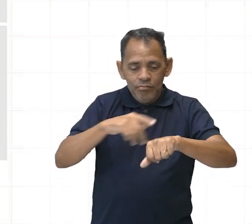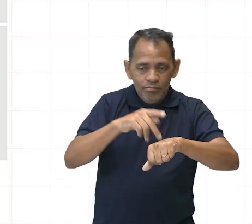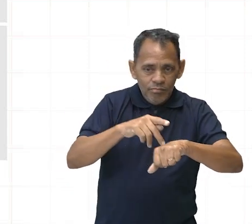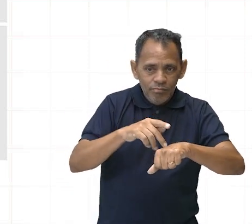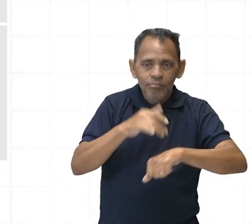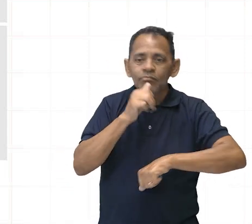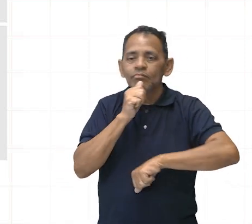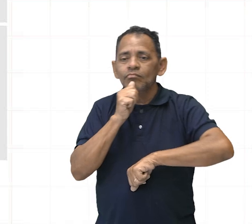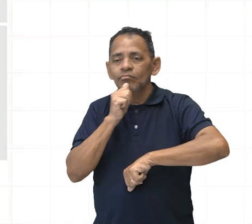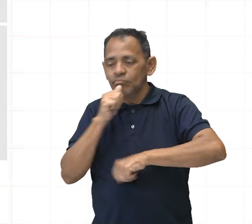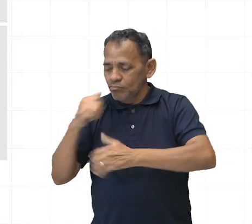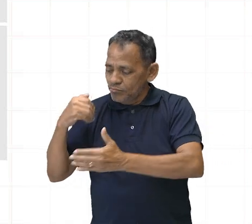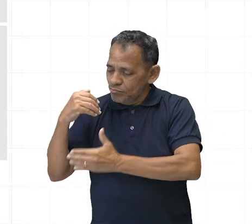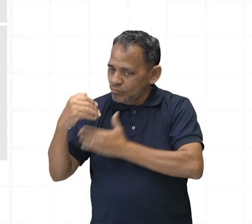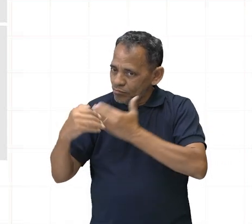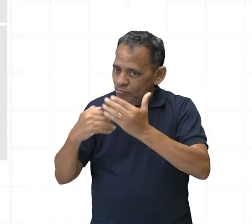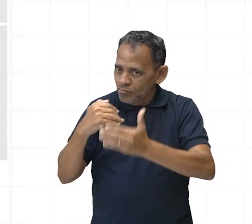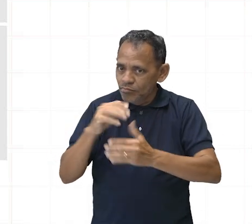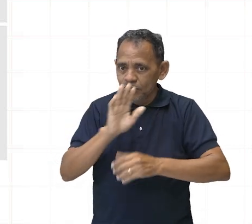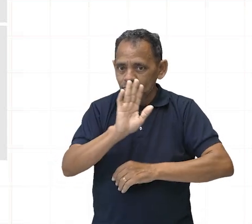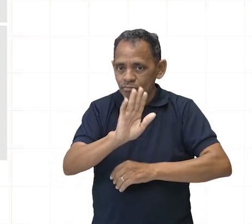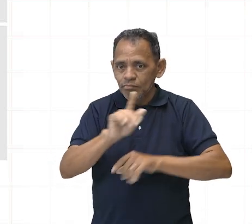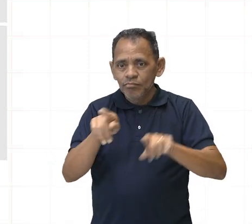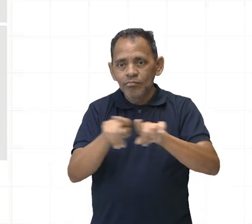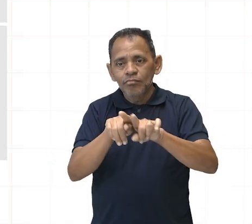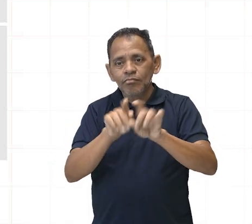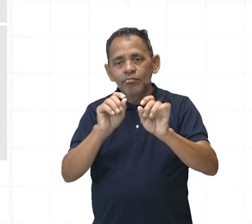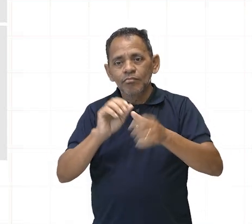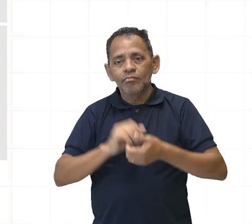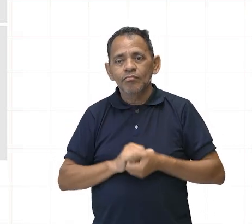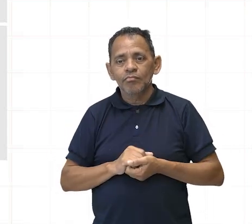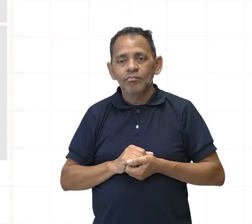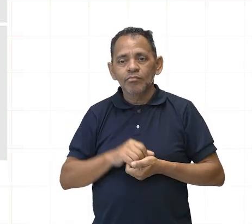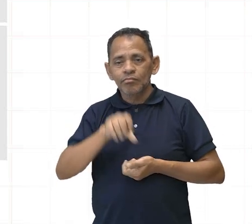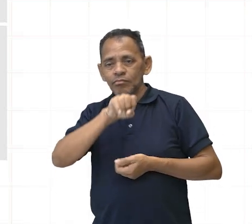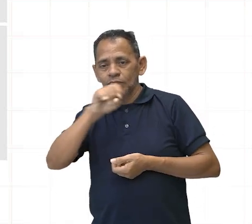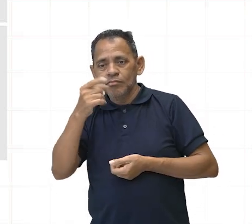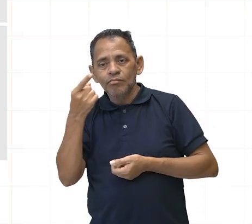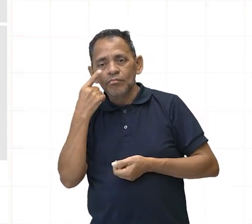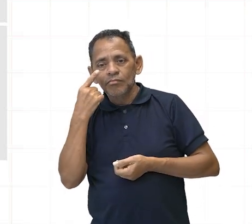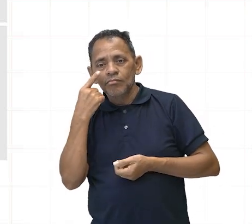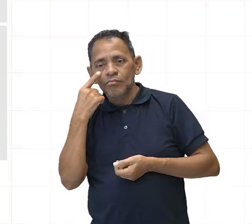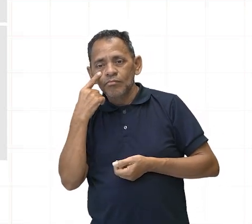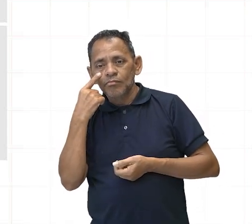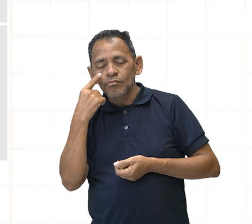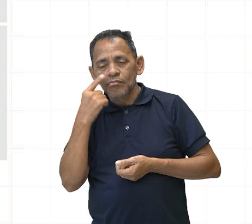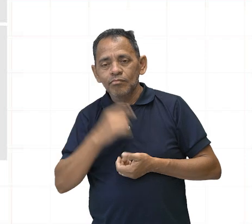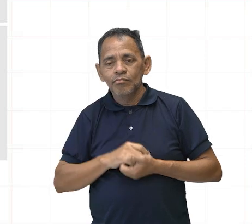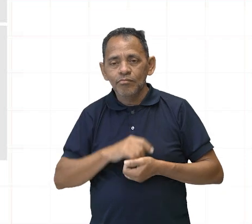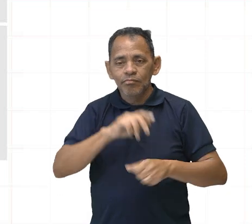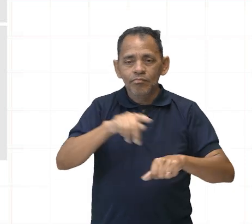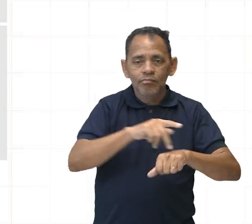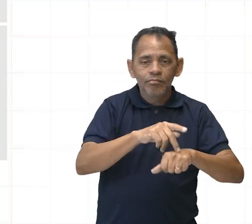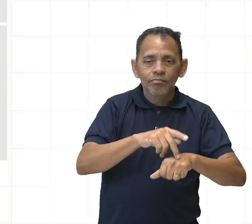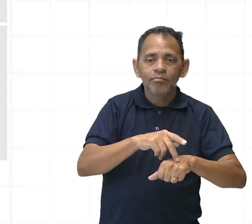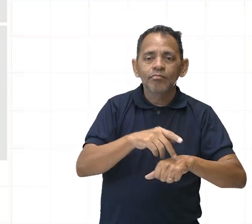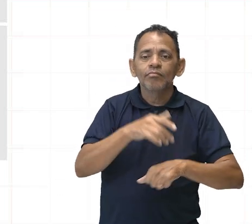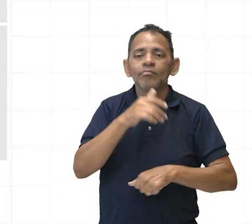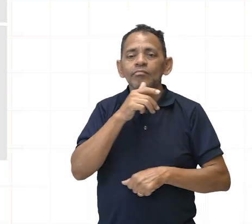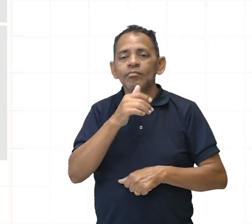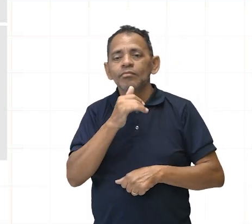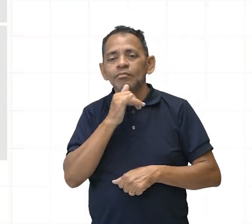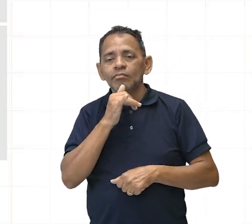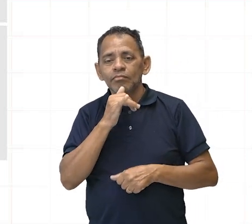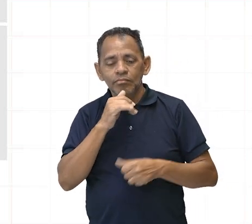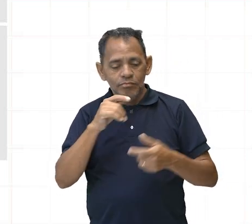estão em desenvolvimento. Porém, se a gente for observar países como o Vietnã, né,